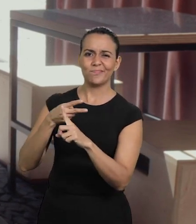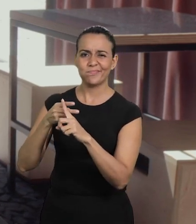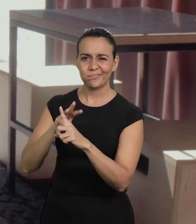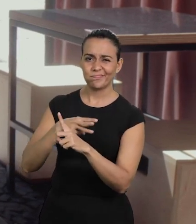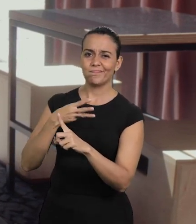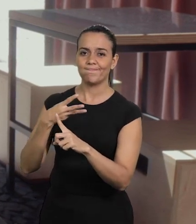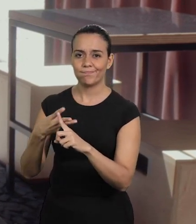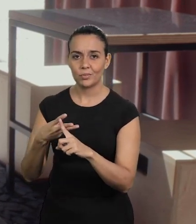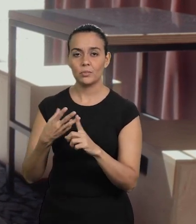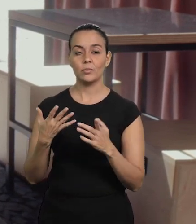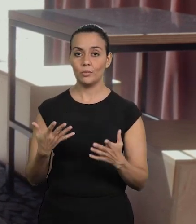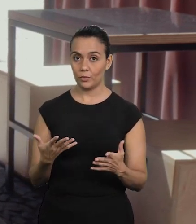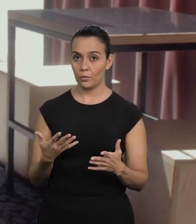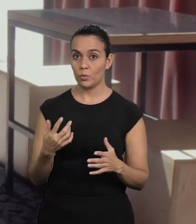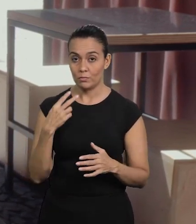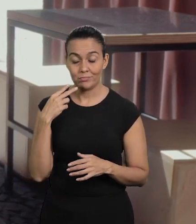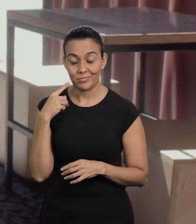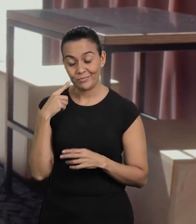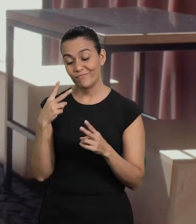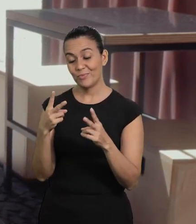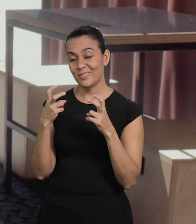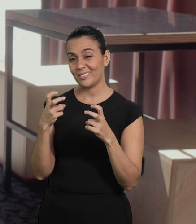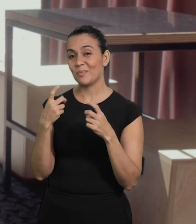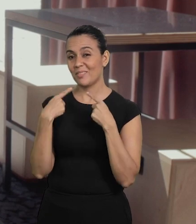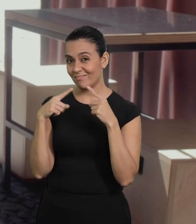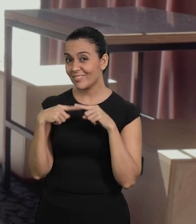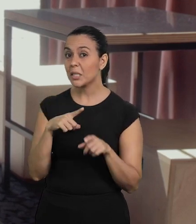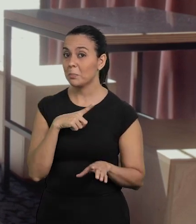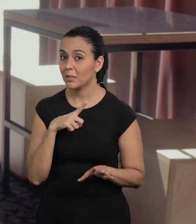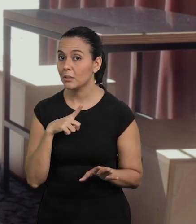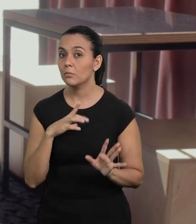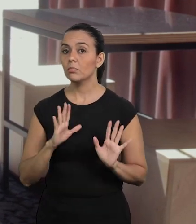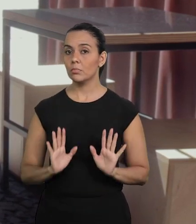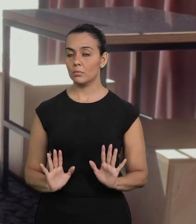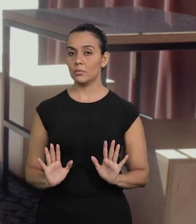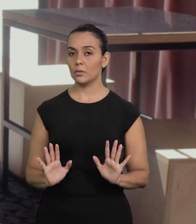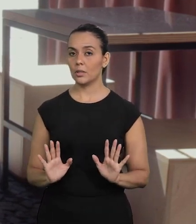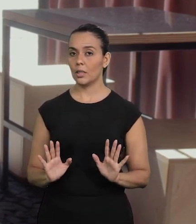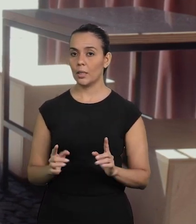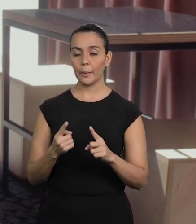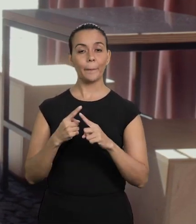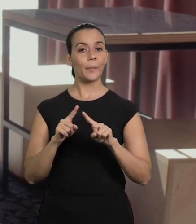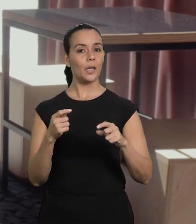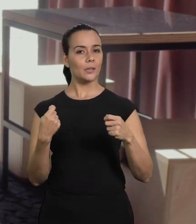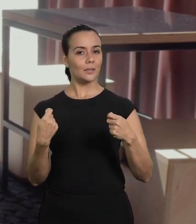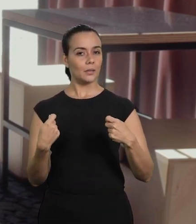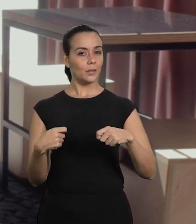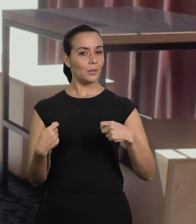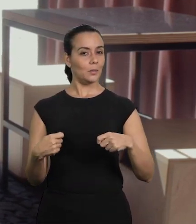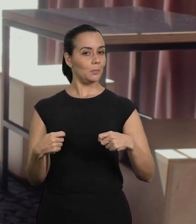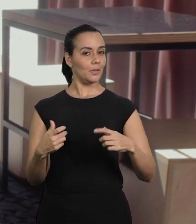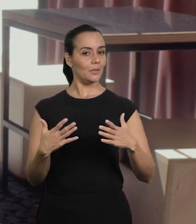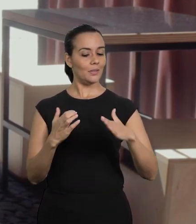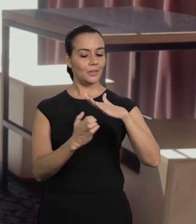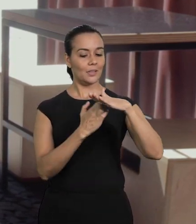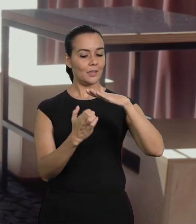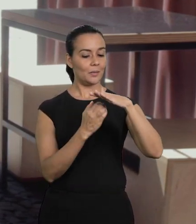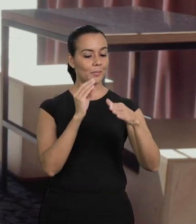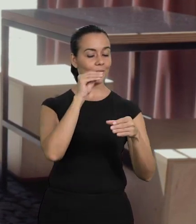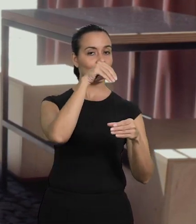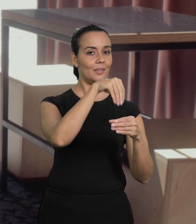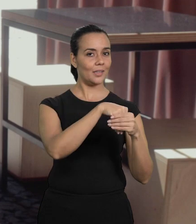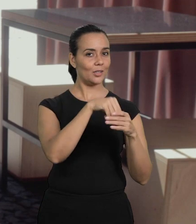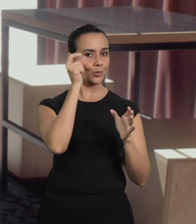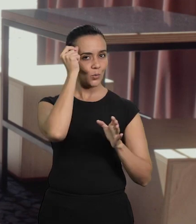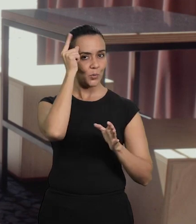vai ver muita reclamação aí para frente, quando a gente fala assim, vou ter uma postura circular na empresa. Pronto, lá vai